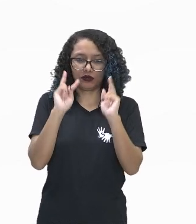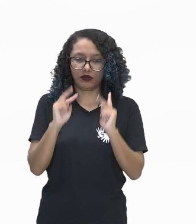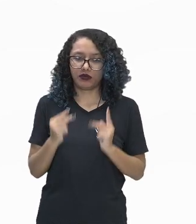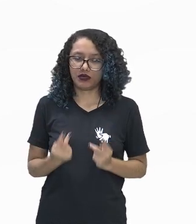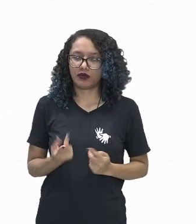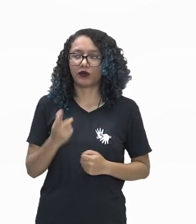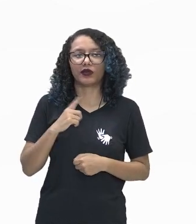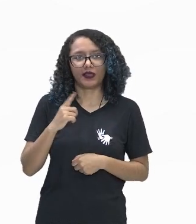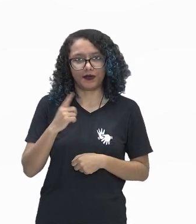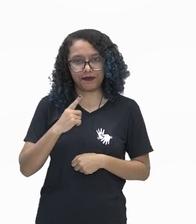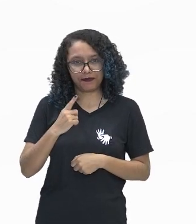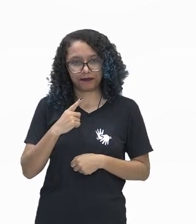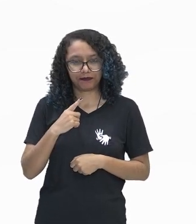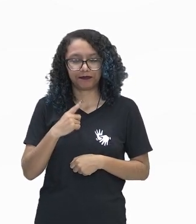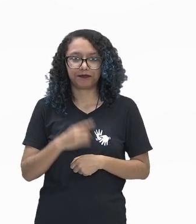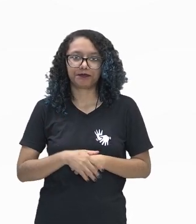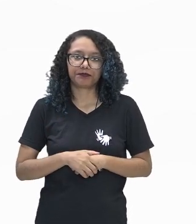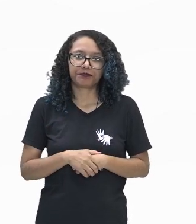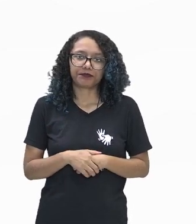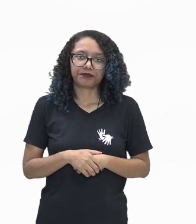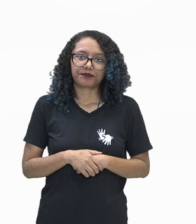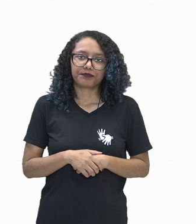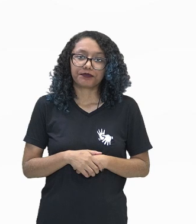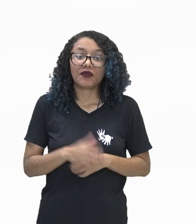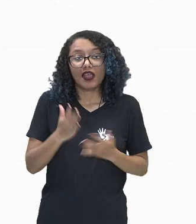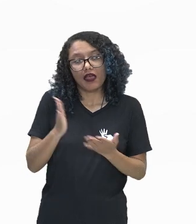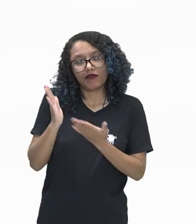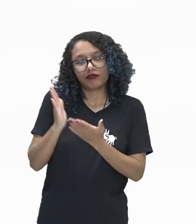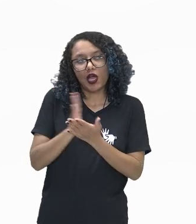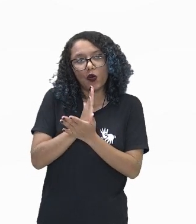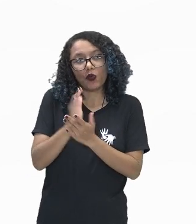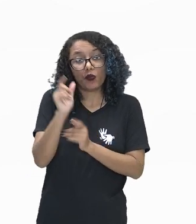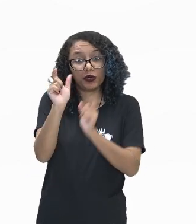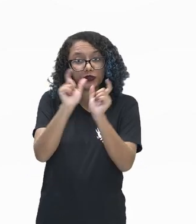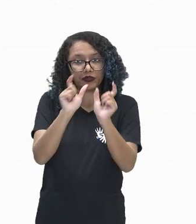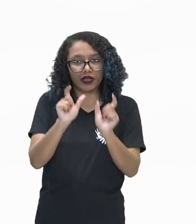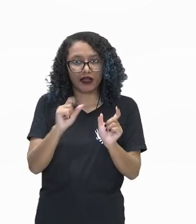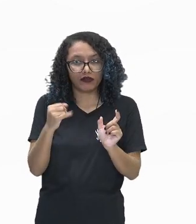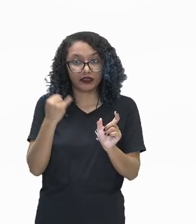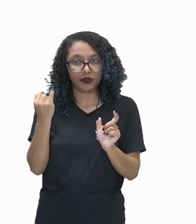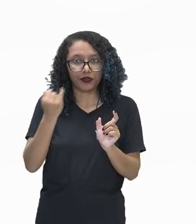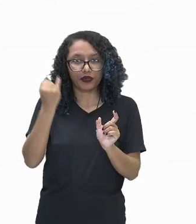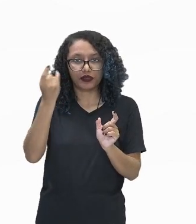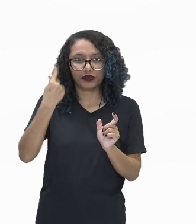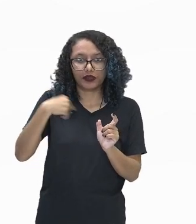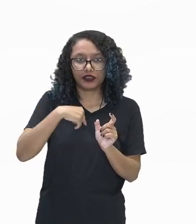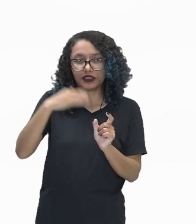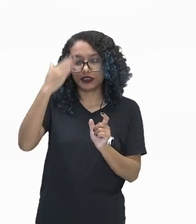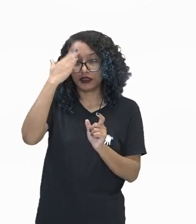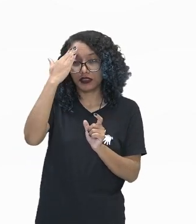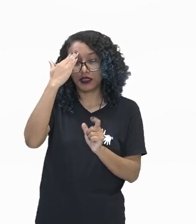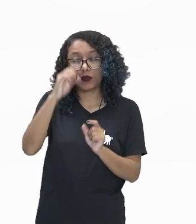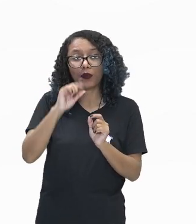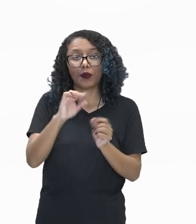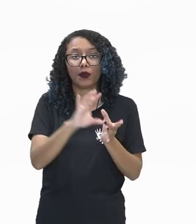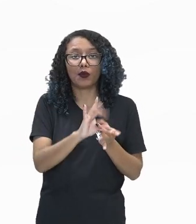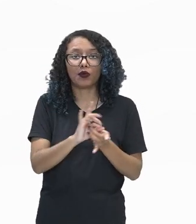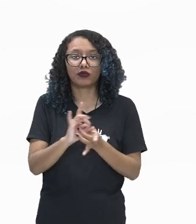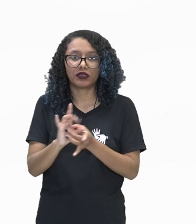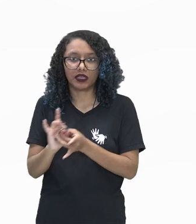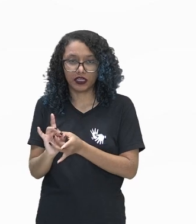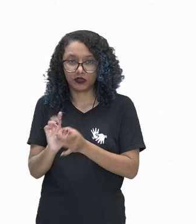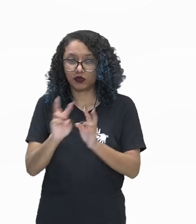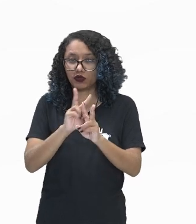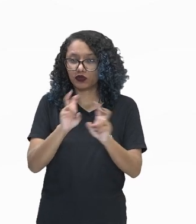Então, são algumas palavrinhas-chave aí para a gente entender esse contexto do que é ser cidadão e